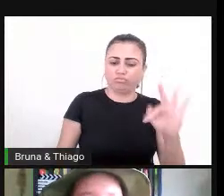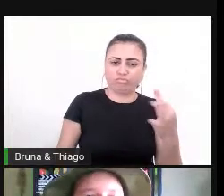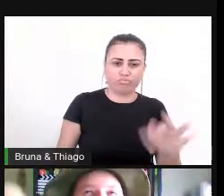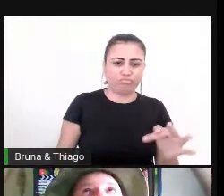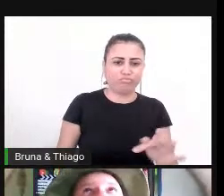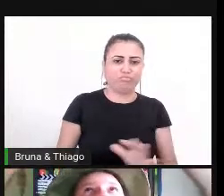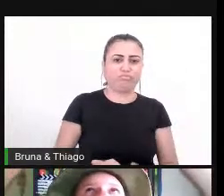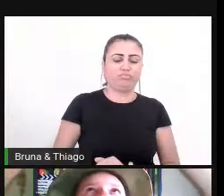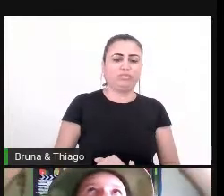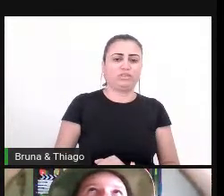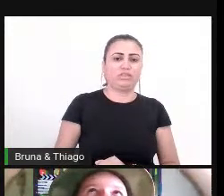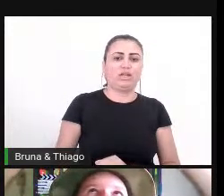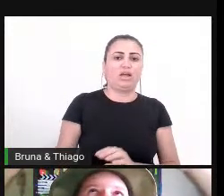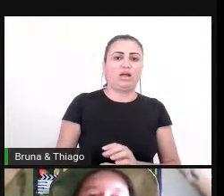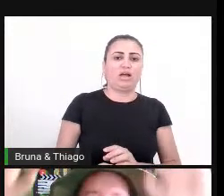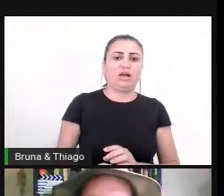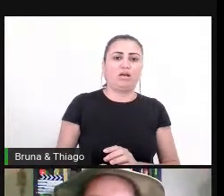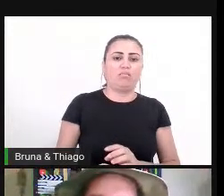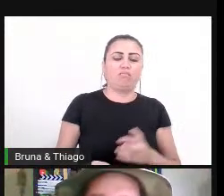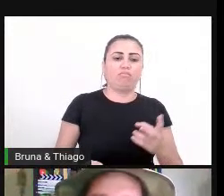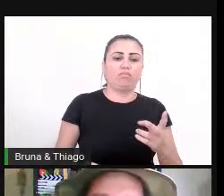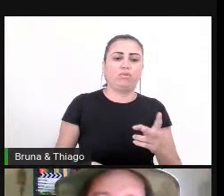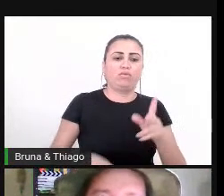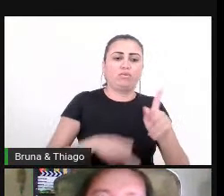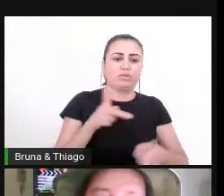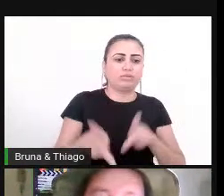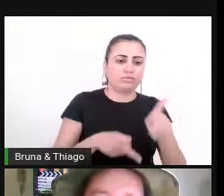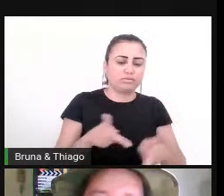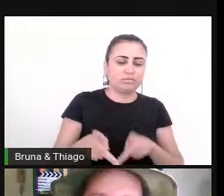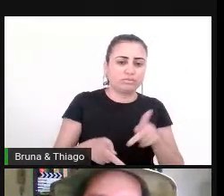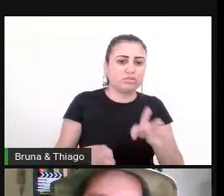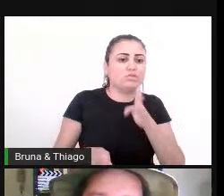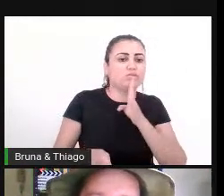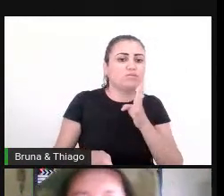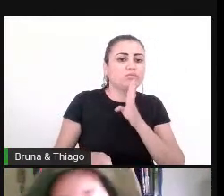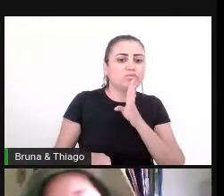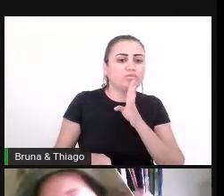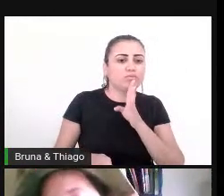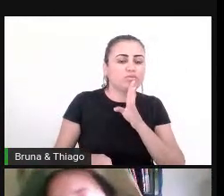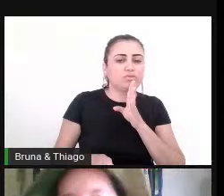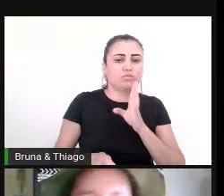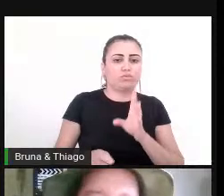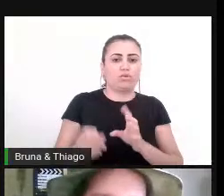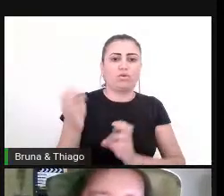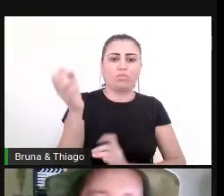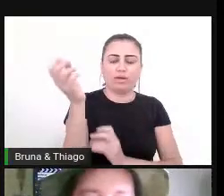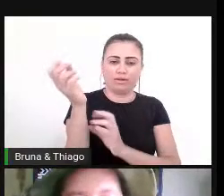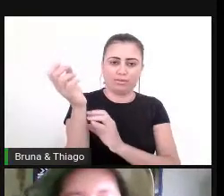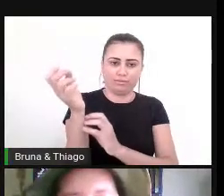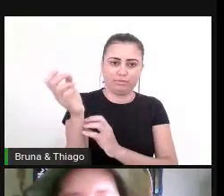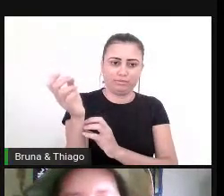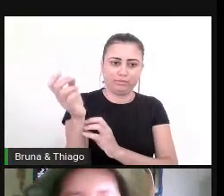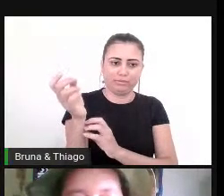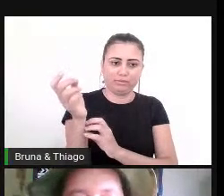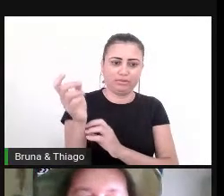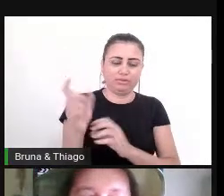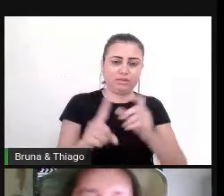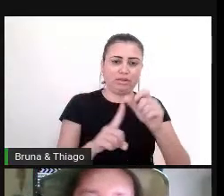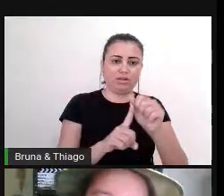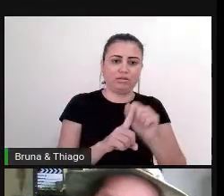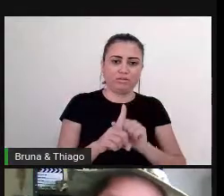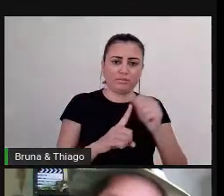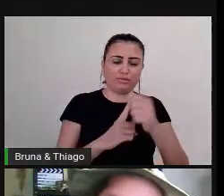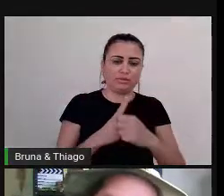Quando se sente ameaçado, ela levanta as patas, né? Essa daqui eu até fiz o book dela. Eu vou fazer um book, né, de final de ano para a aranha armadeira.